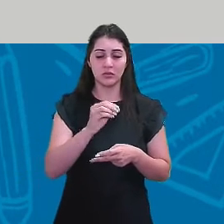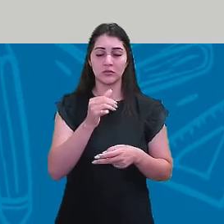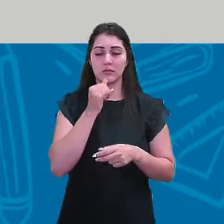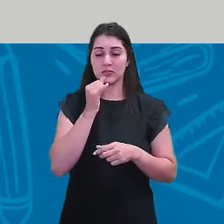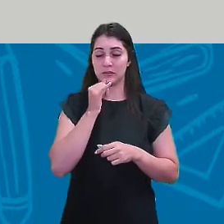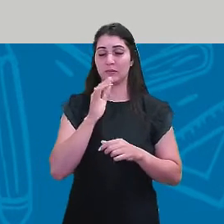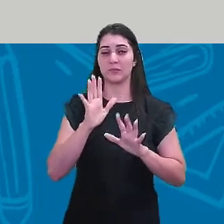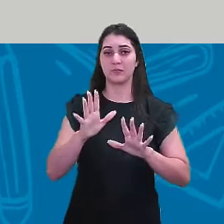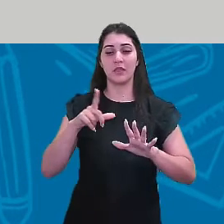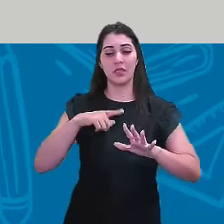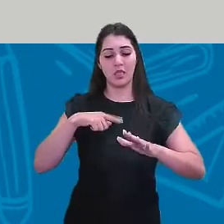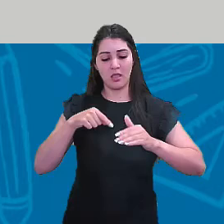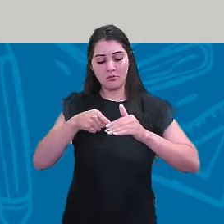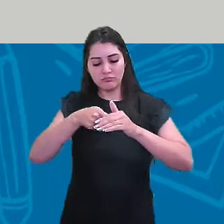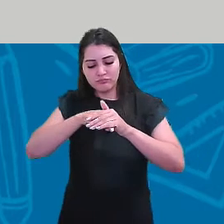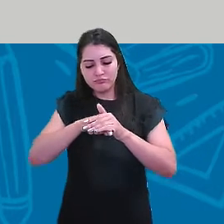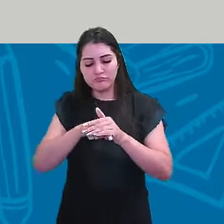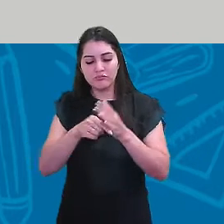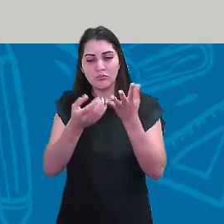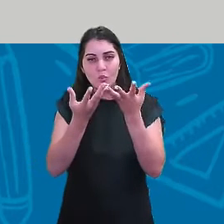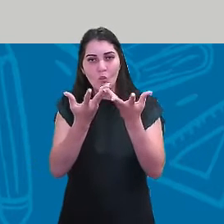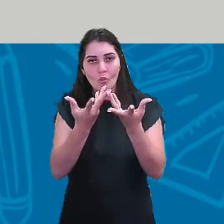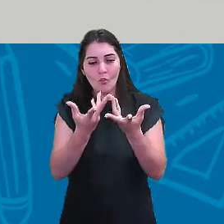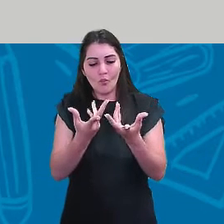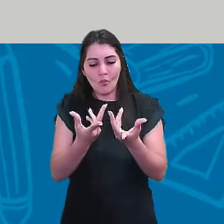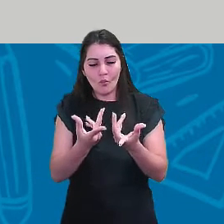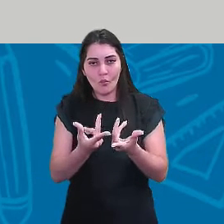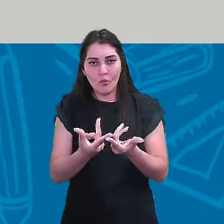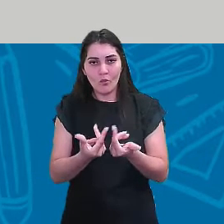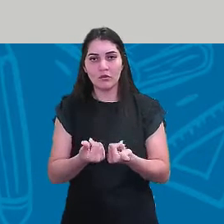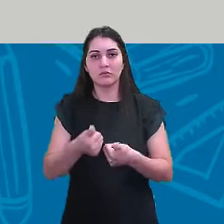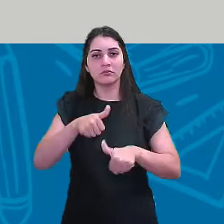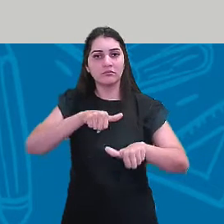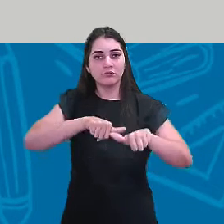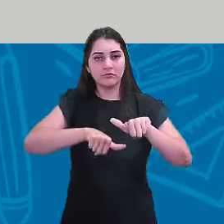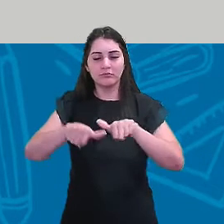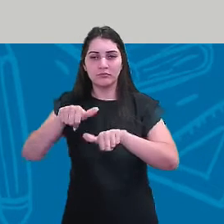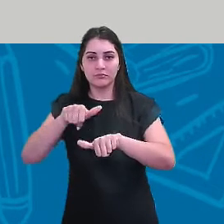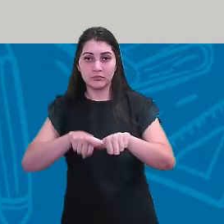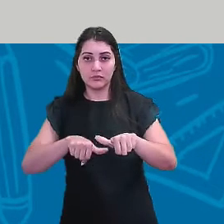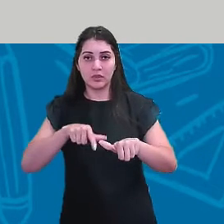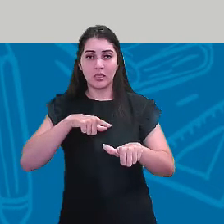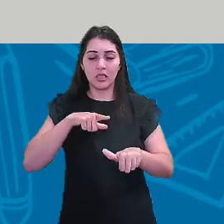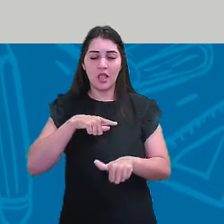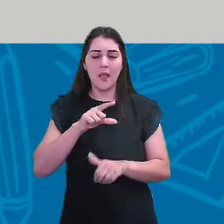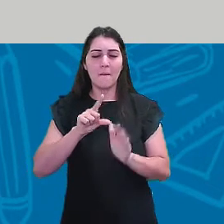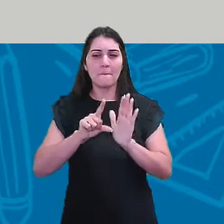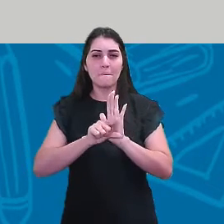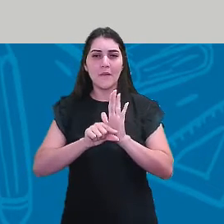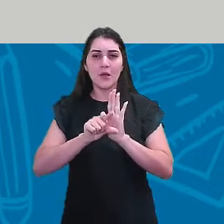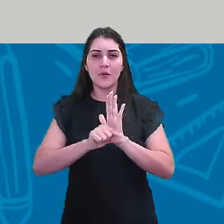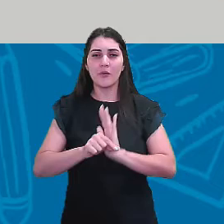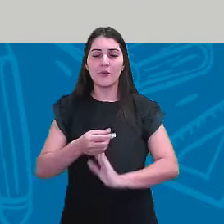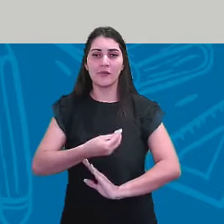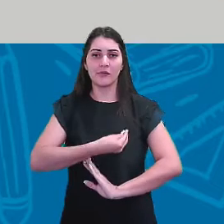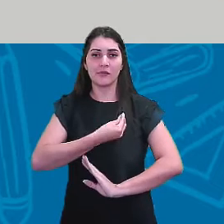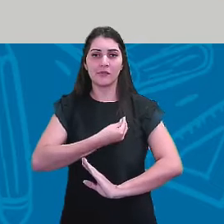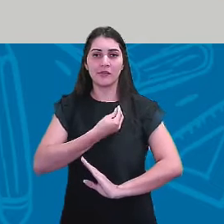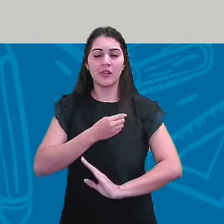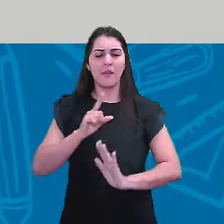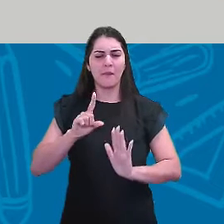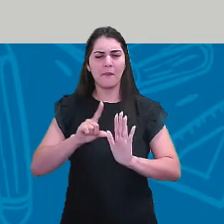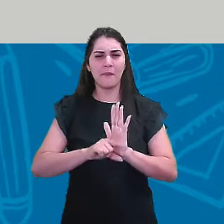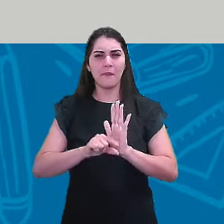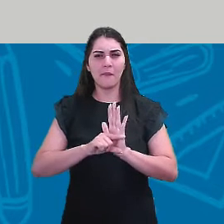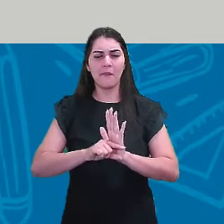quando aquilo ali vai descendo para o subsolo, vai tomando um outro formato. Contém pouca vida, apenas poucas espécies de seres